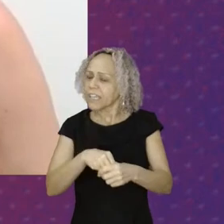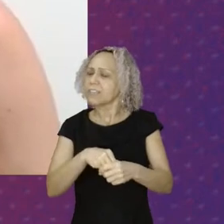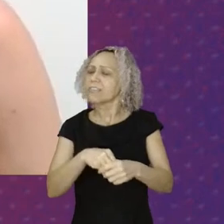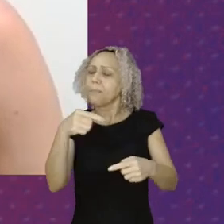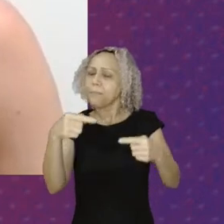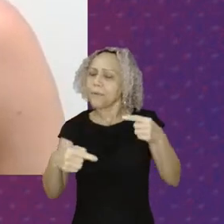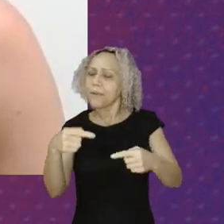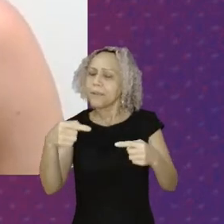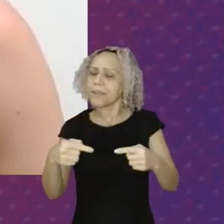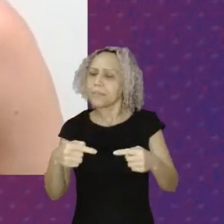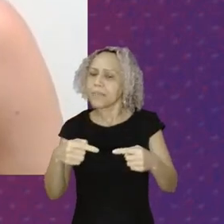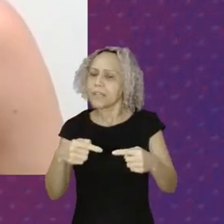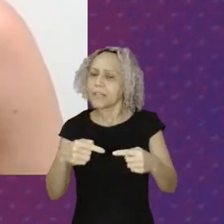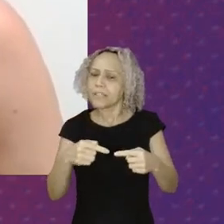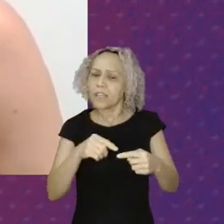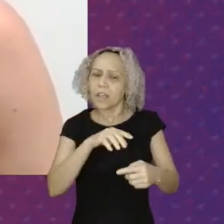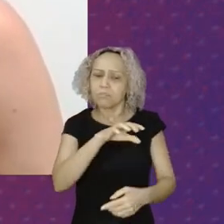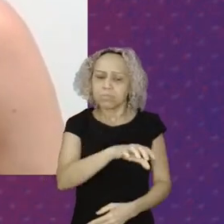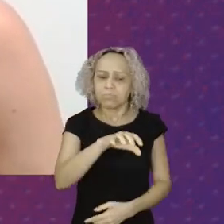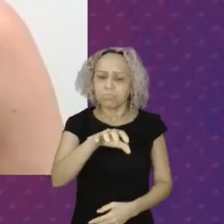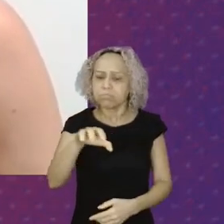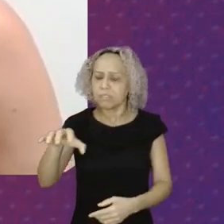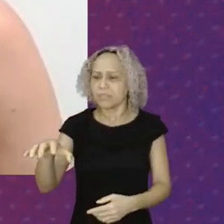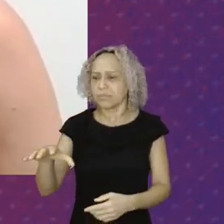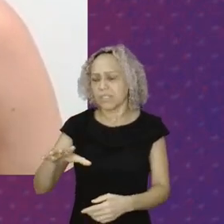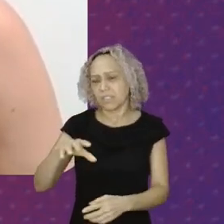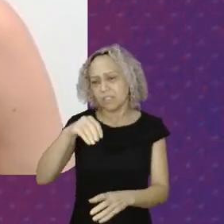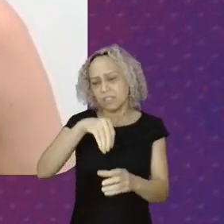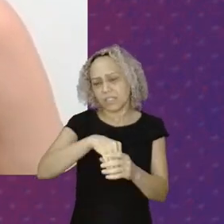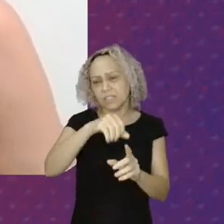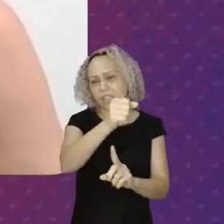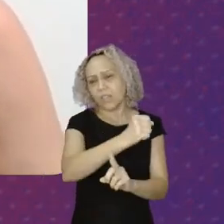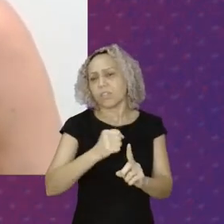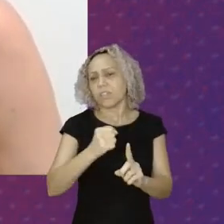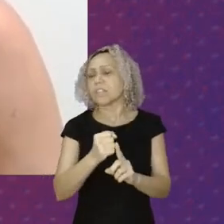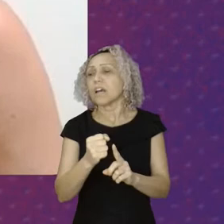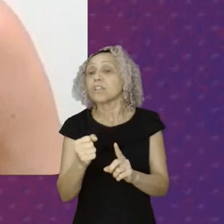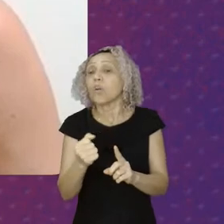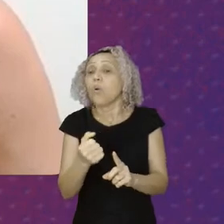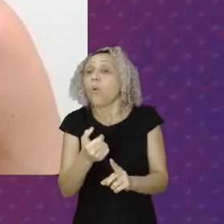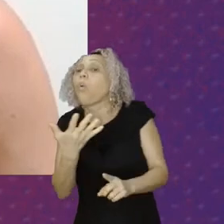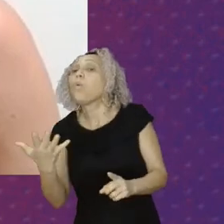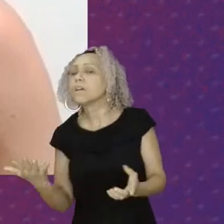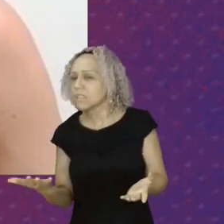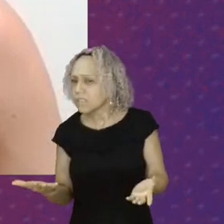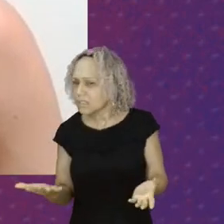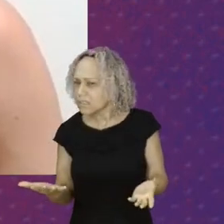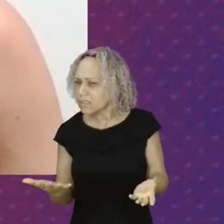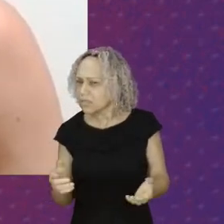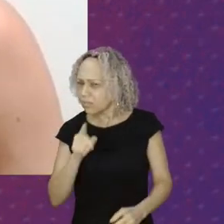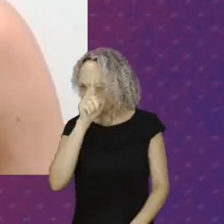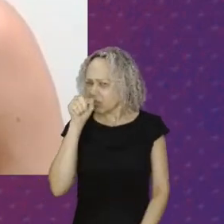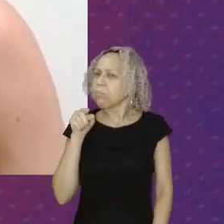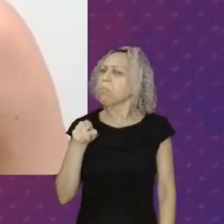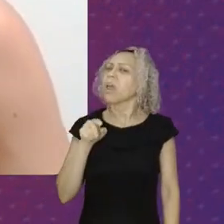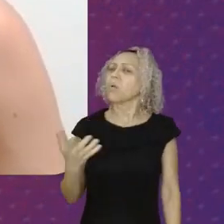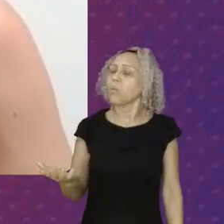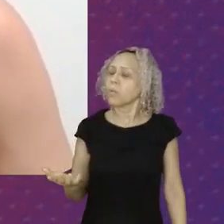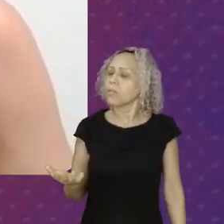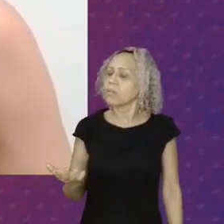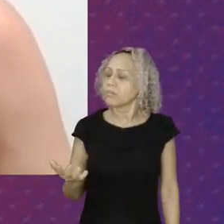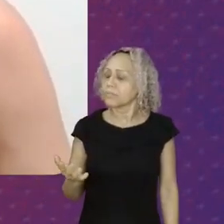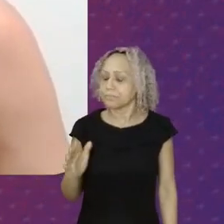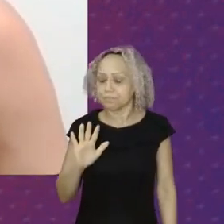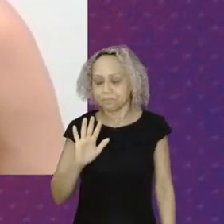politicamente em diferentes espaços da sociedade? Porque nós temos direito a discutir